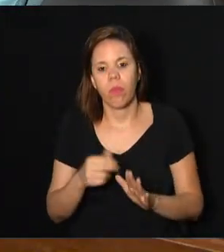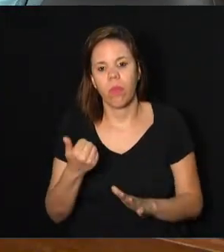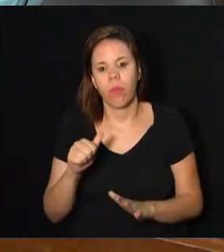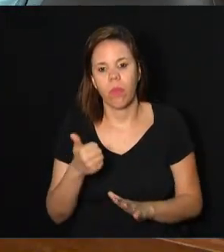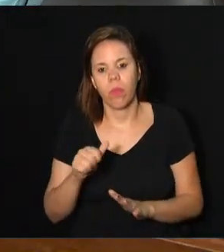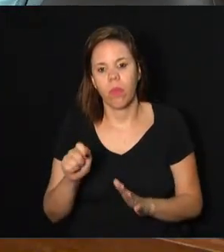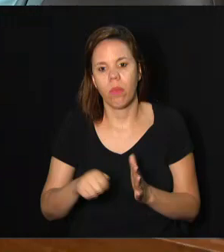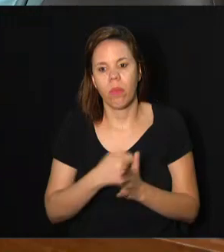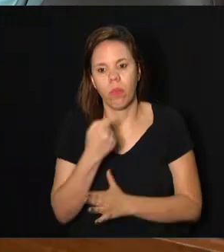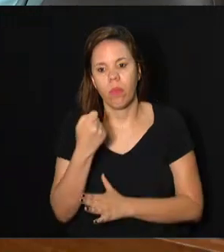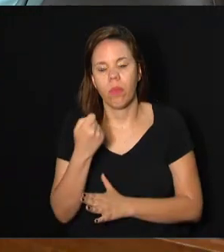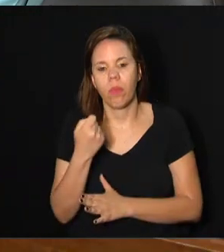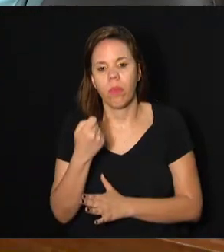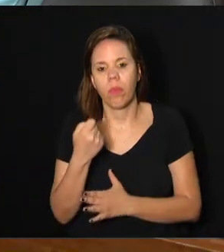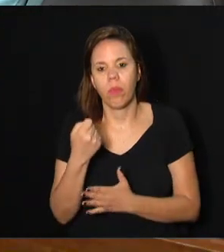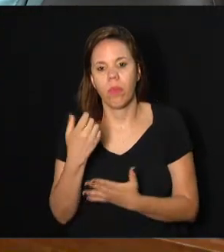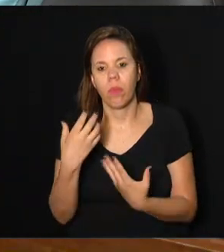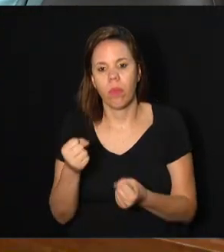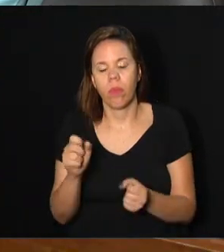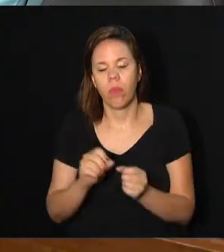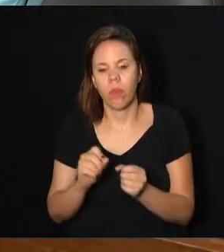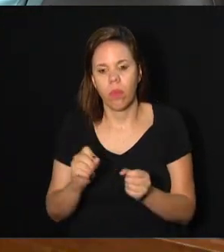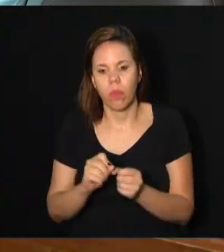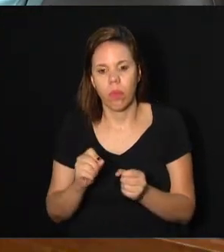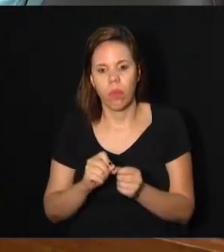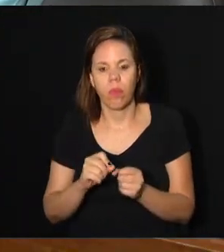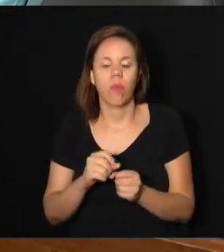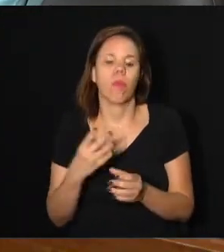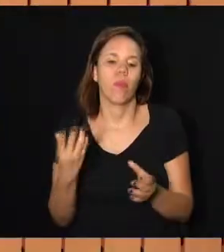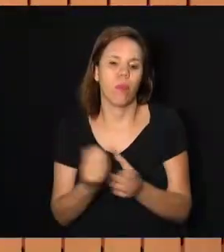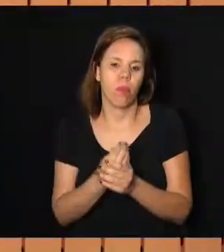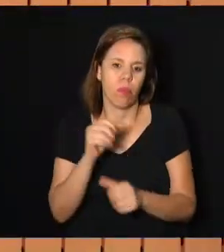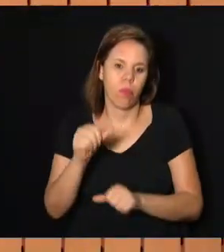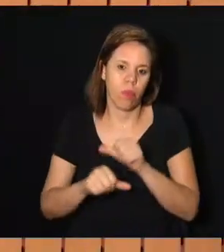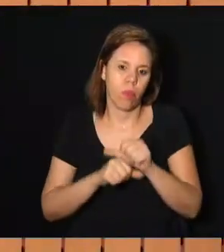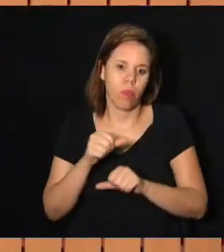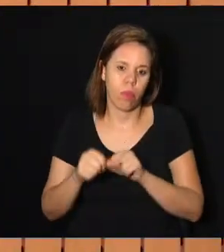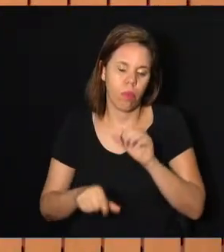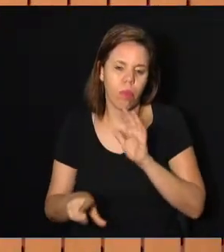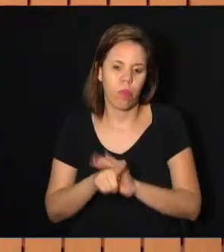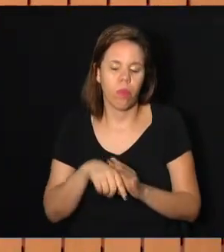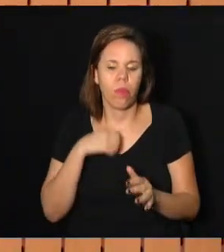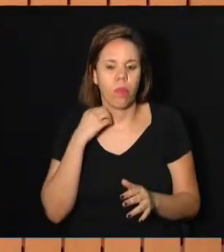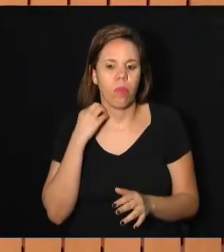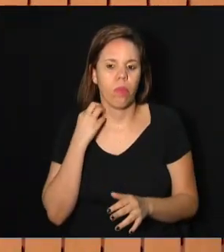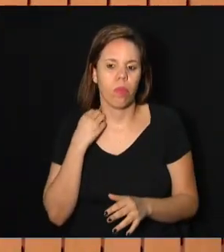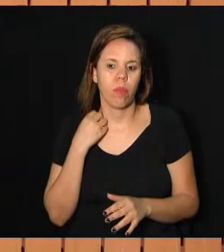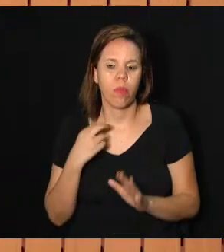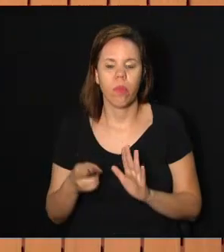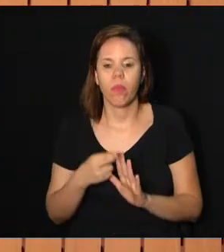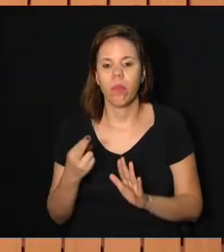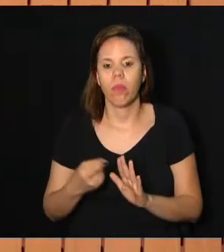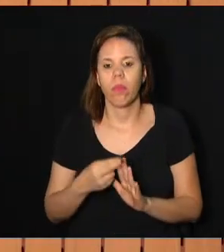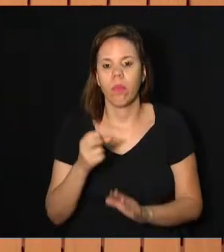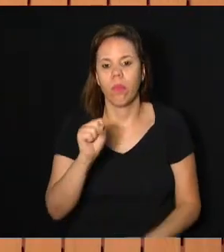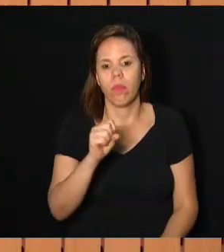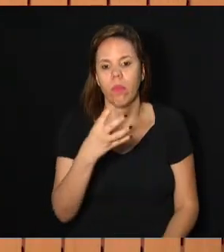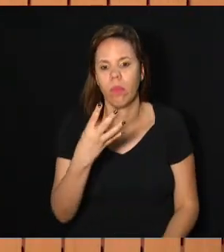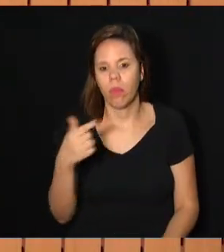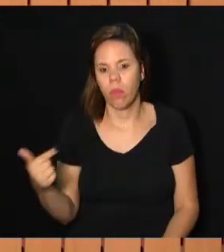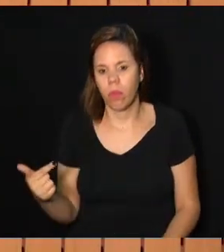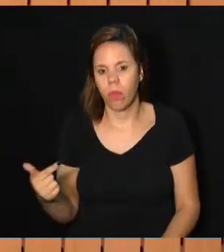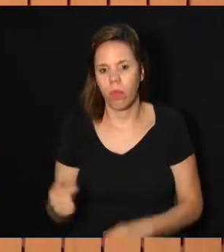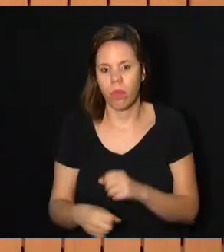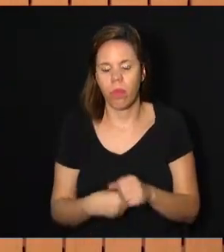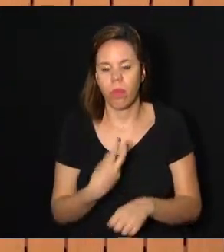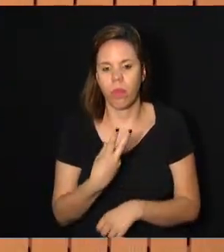Então, fica aqui consignado. Projeto que altera e acresce o dispositivo. A resolução 842, de 18 de